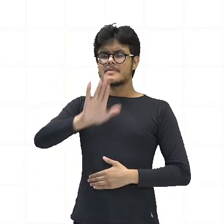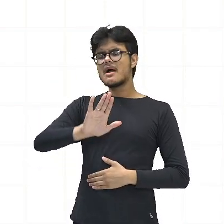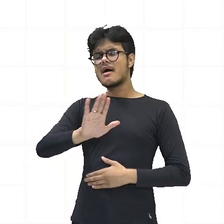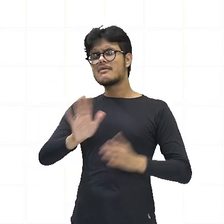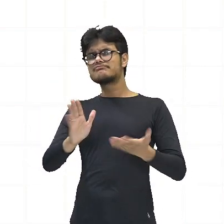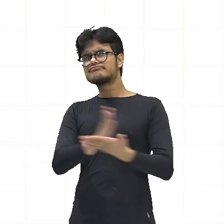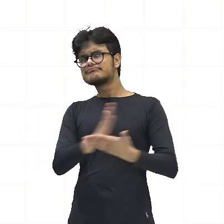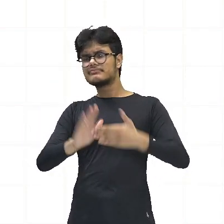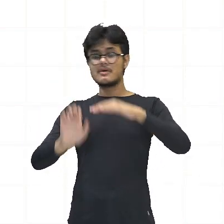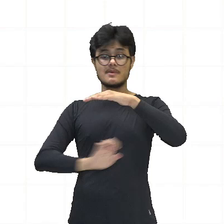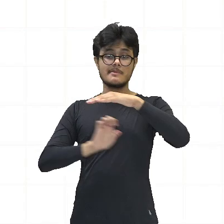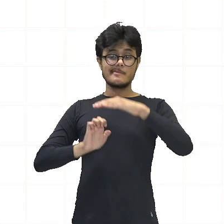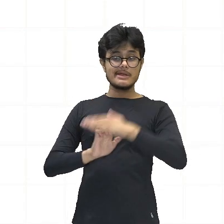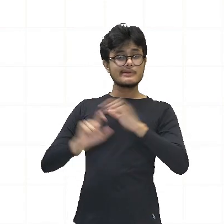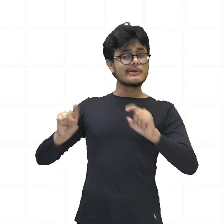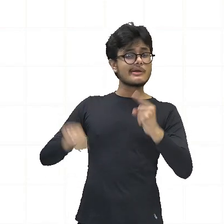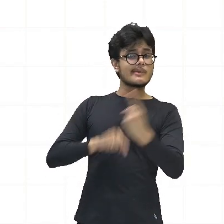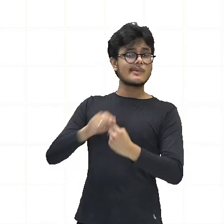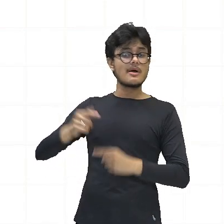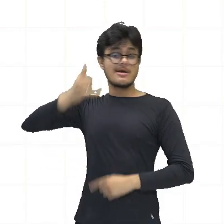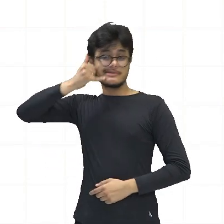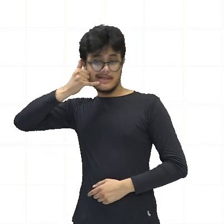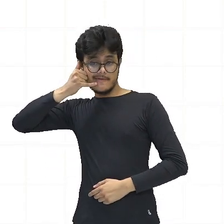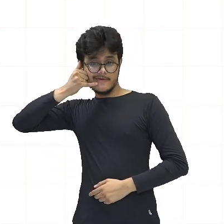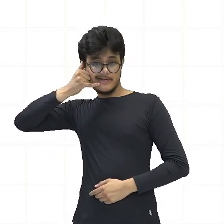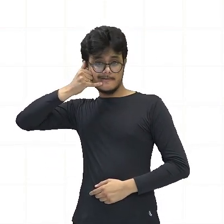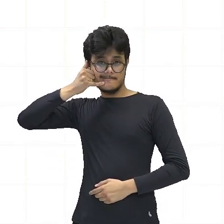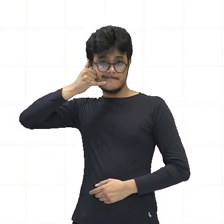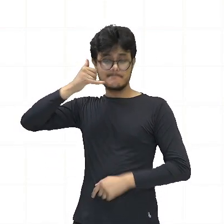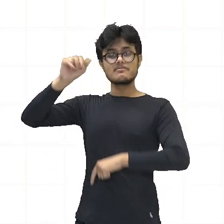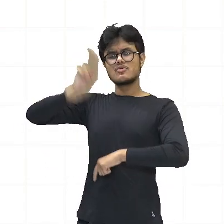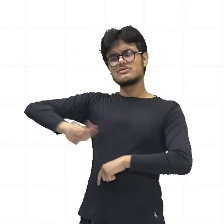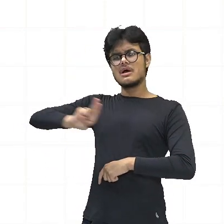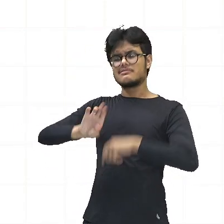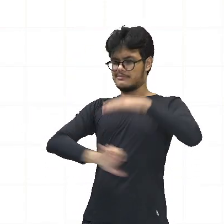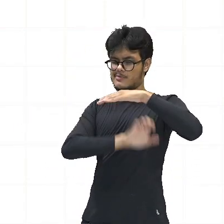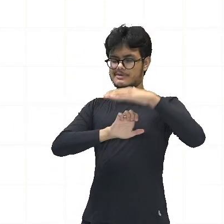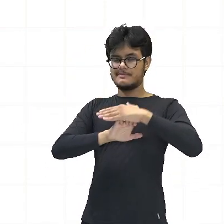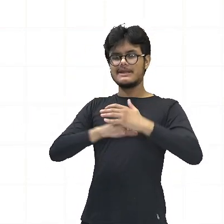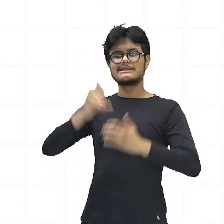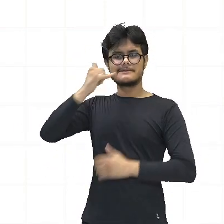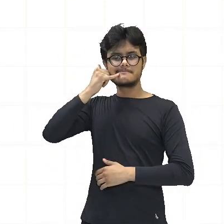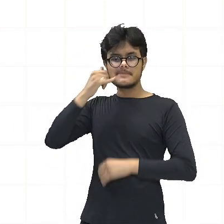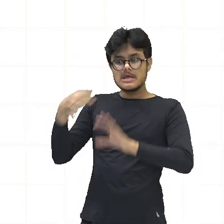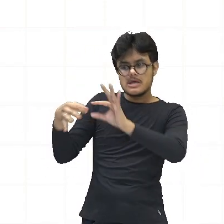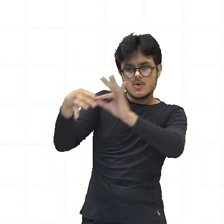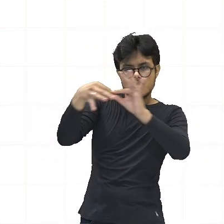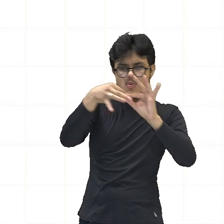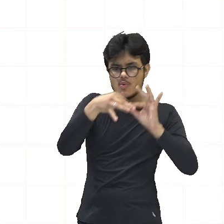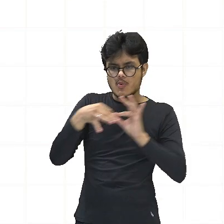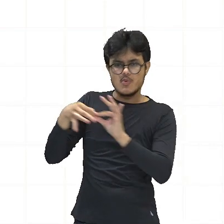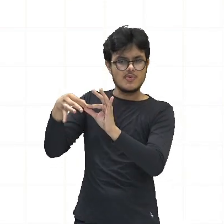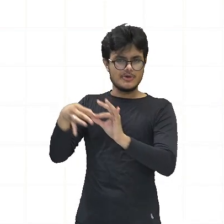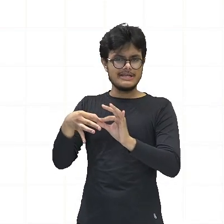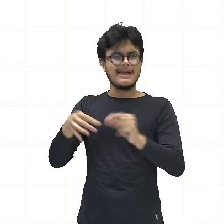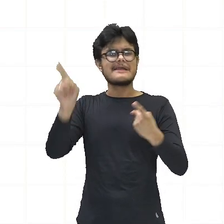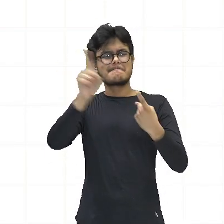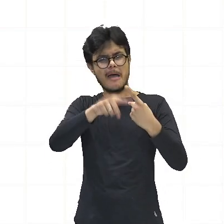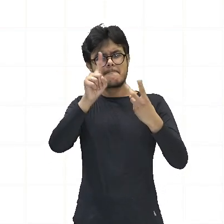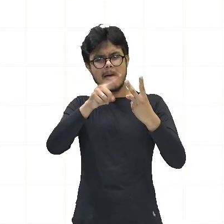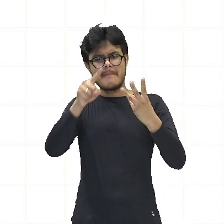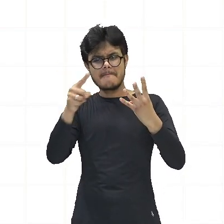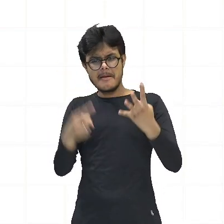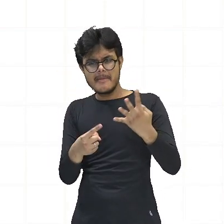de telefonia, onde as empresas, elas vão, né, se juntar, elas vão se unir